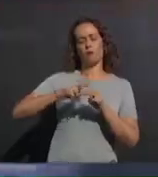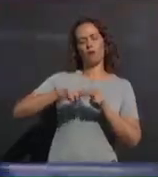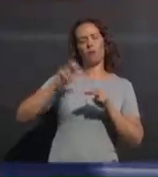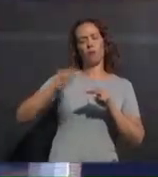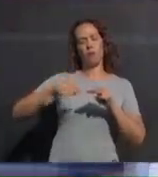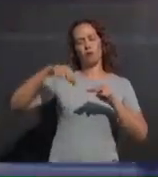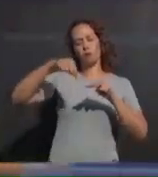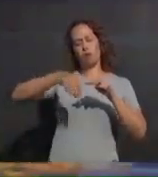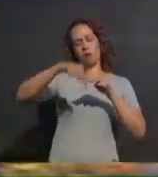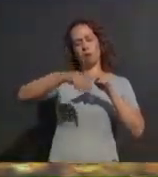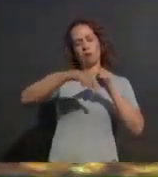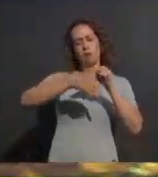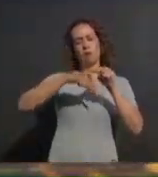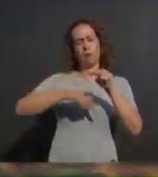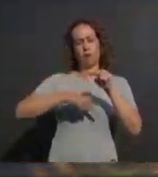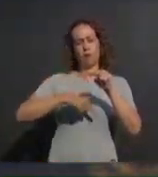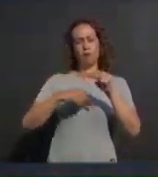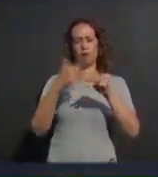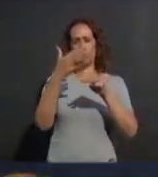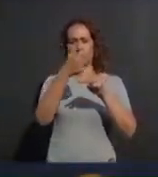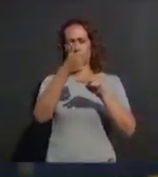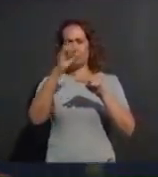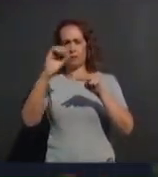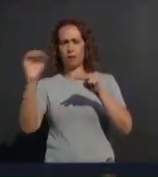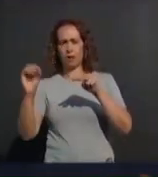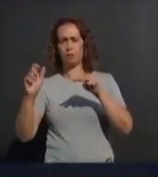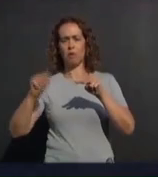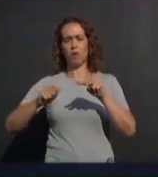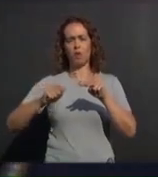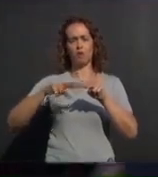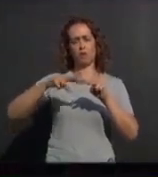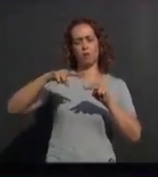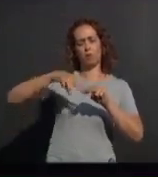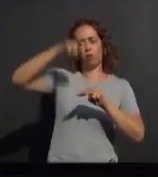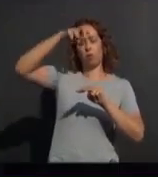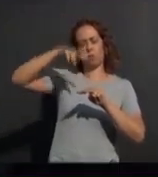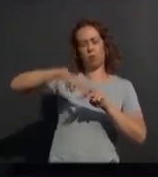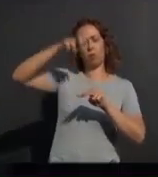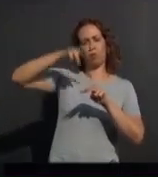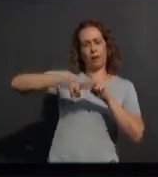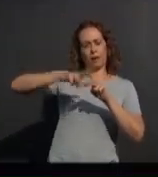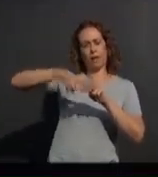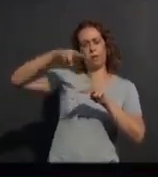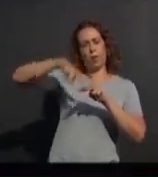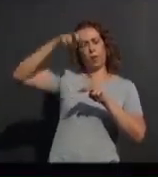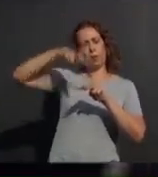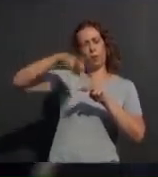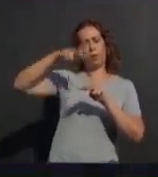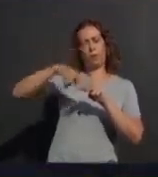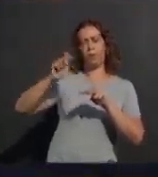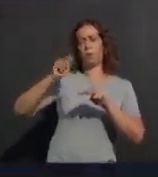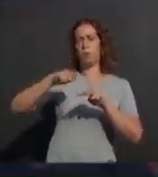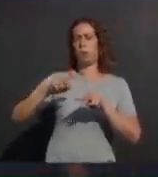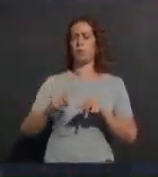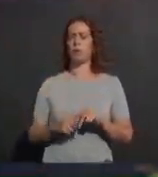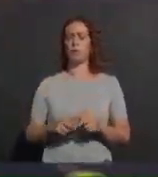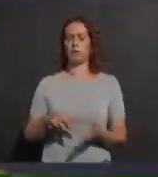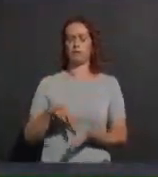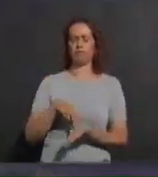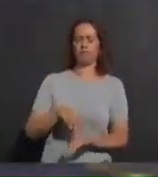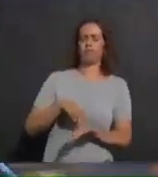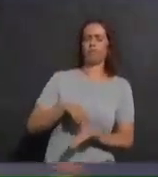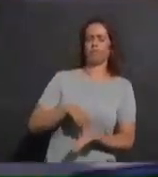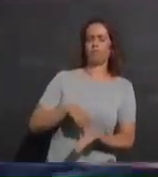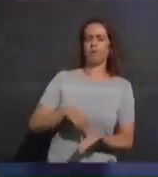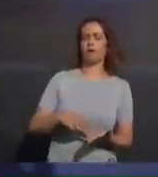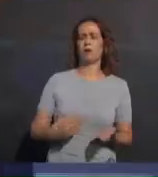Quem aqui gostaria de uma cadeira com 100 pés? Você pode pular em cima dela. É bom, não é? Mas para alguma coisa se sustentar,